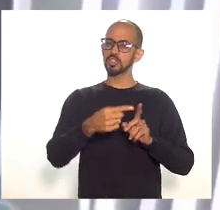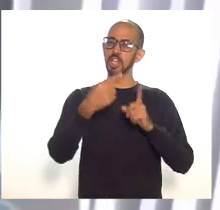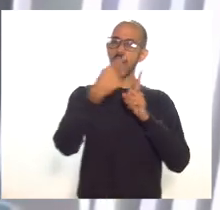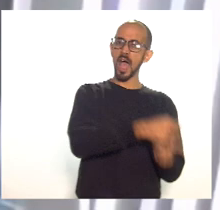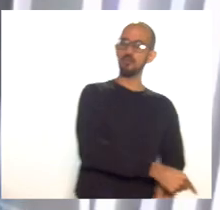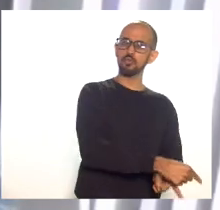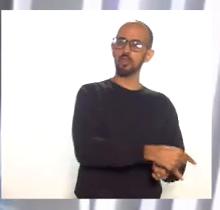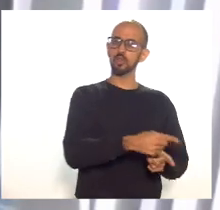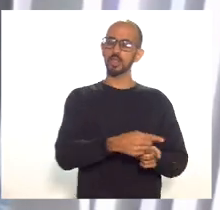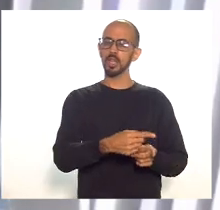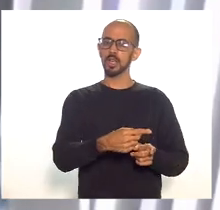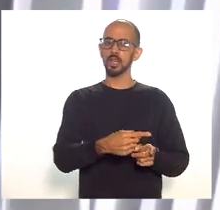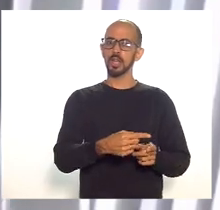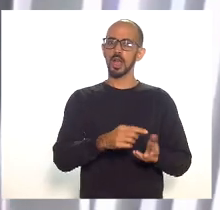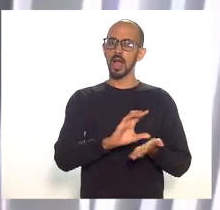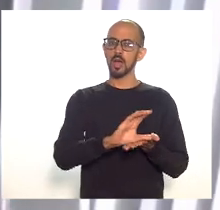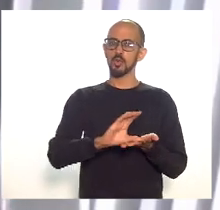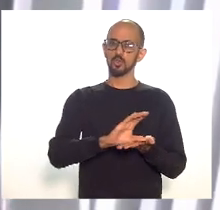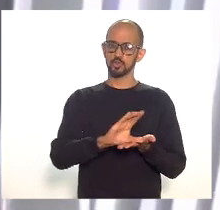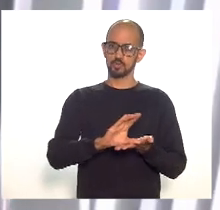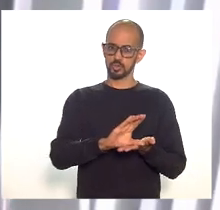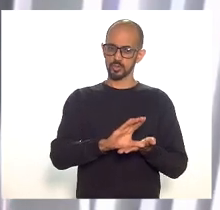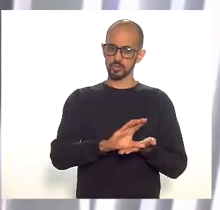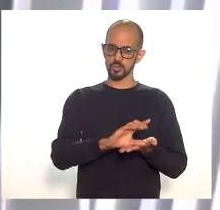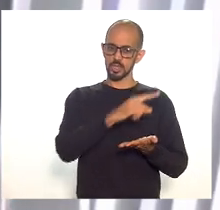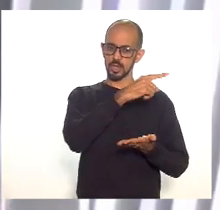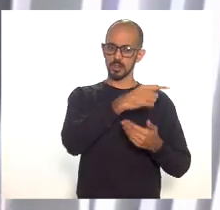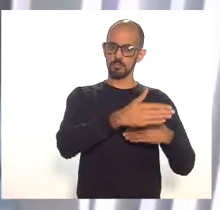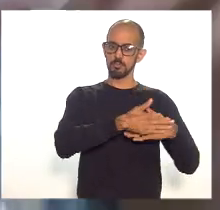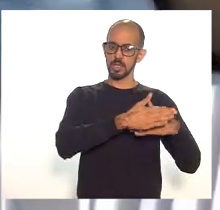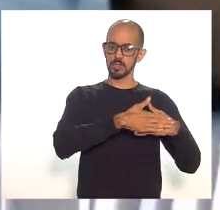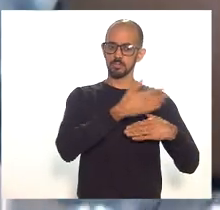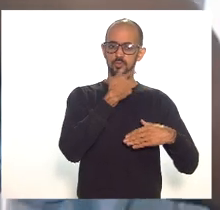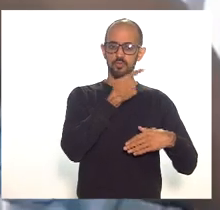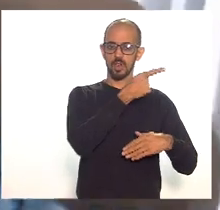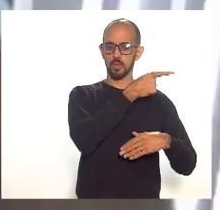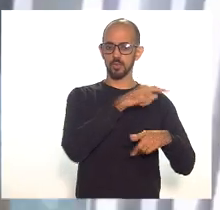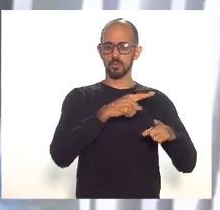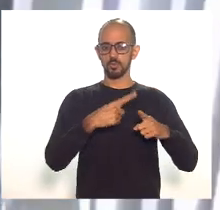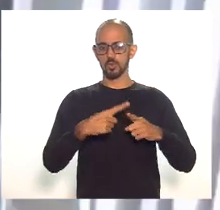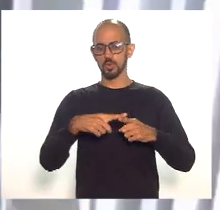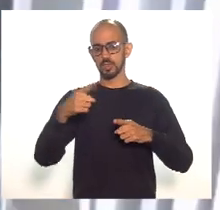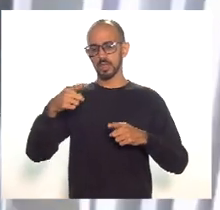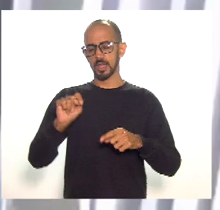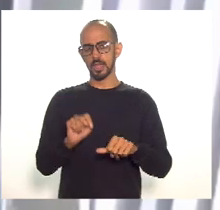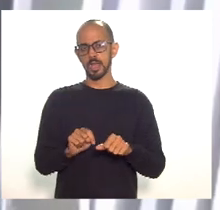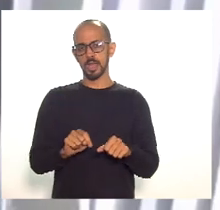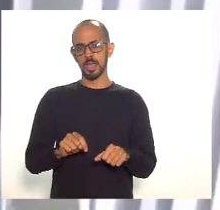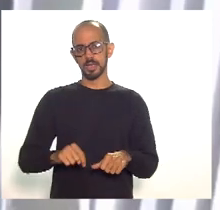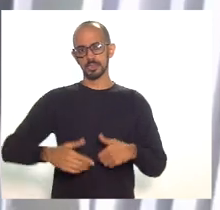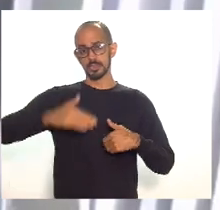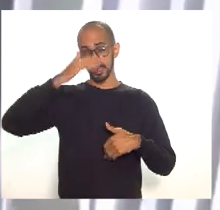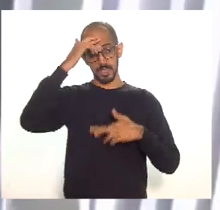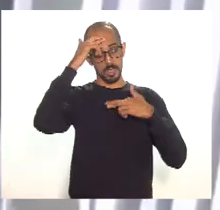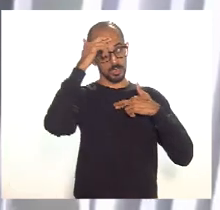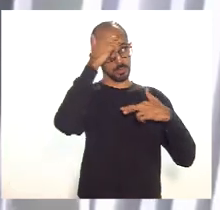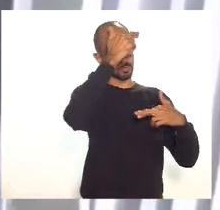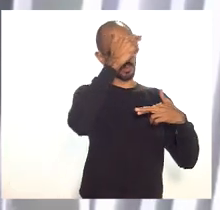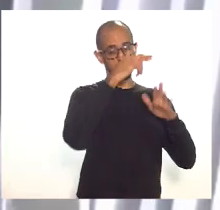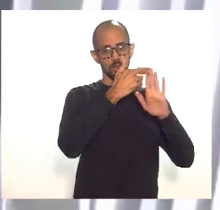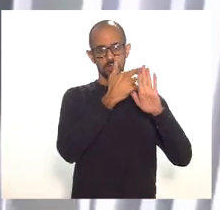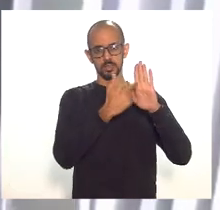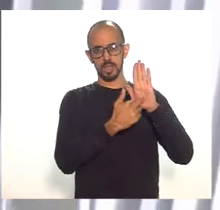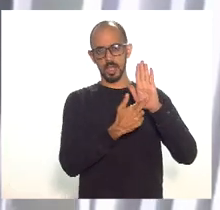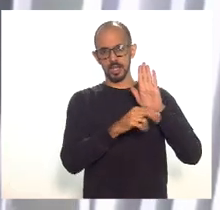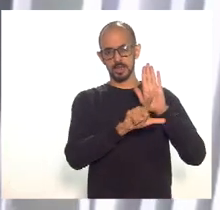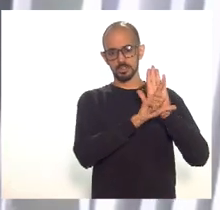à Constituição. Quem diz isso é o próprio desembargador, porque essa hierarquização das normas legais, e essa é uma matéria